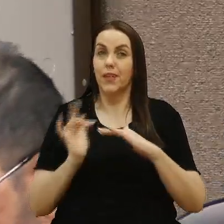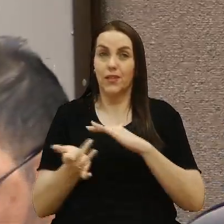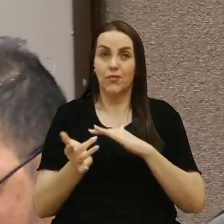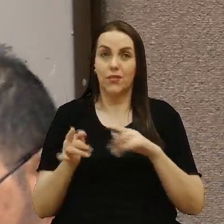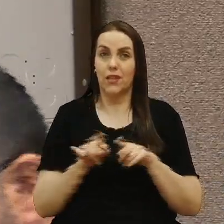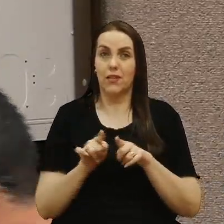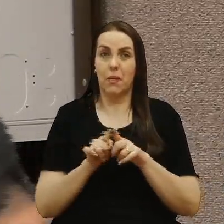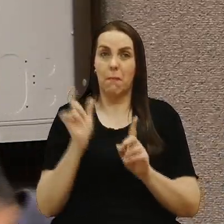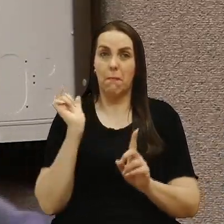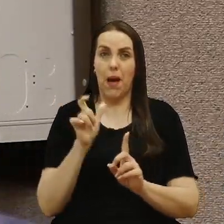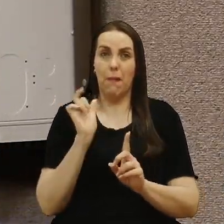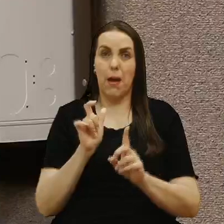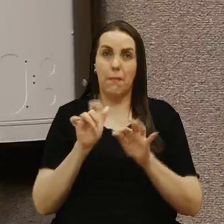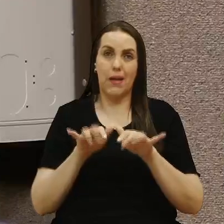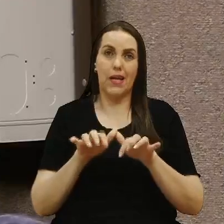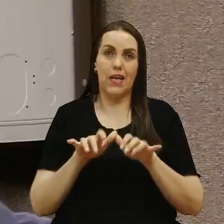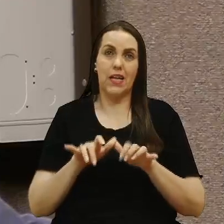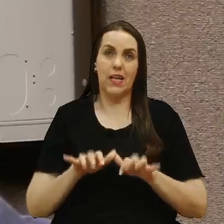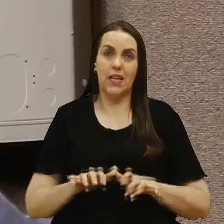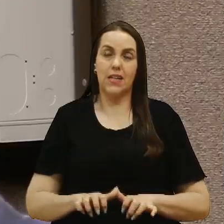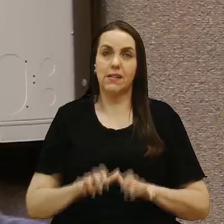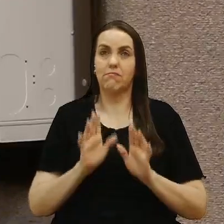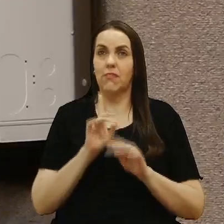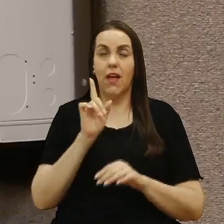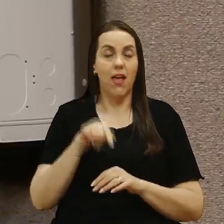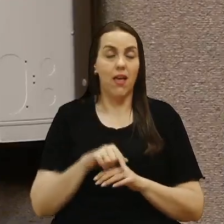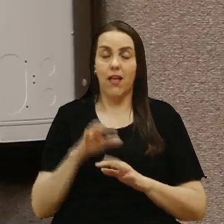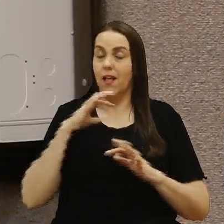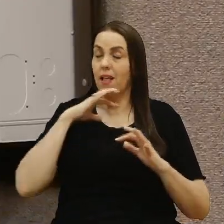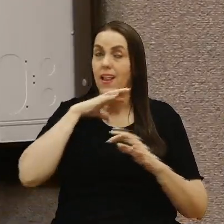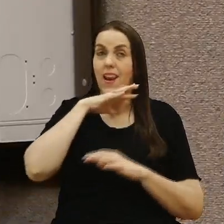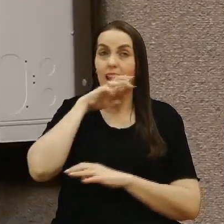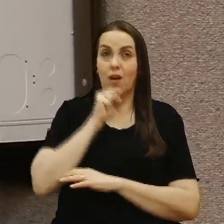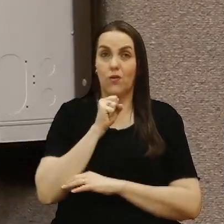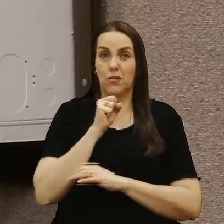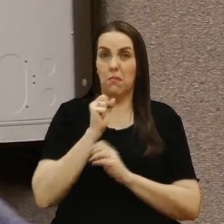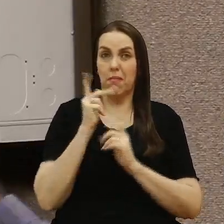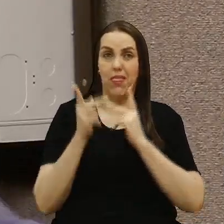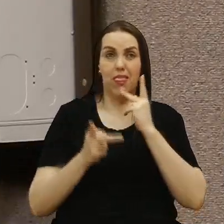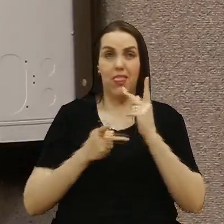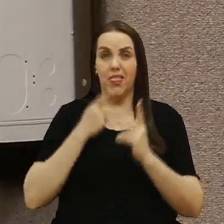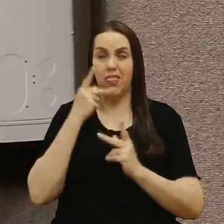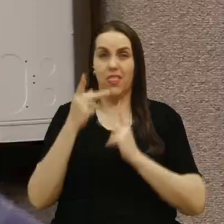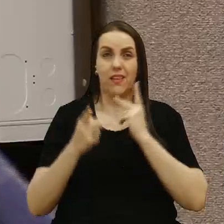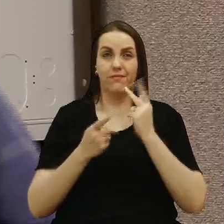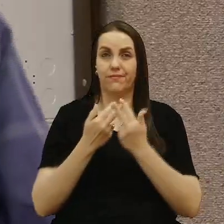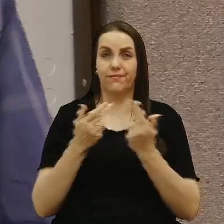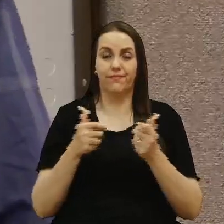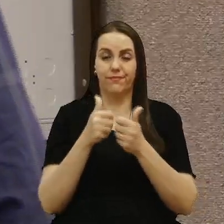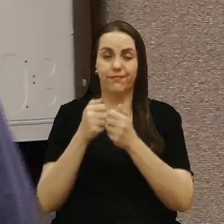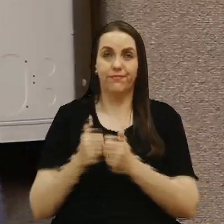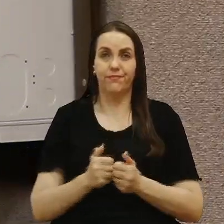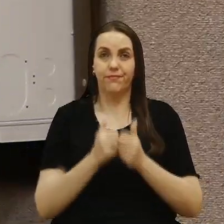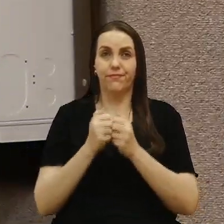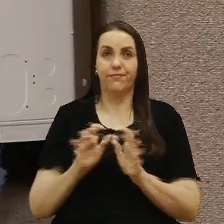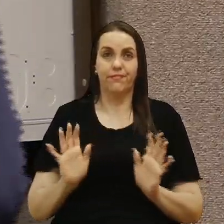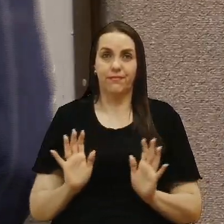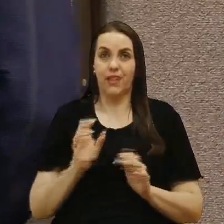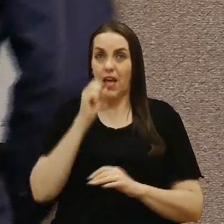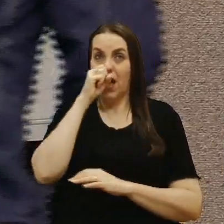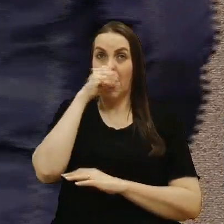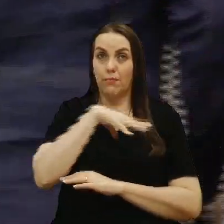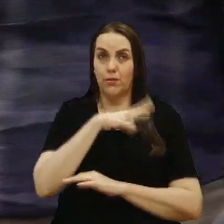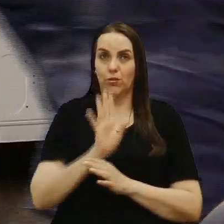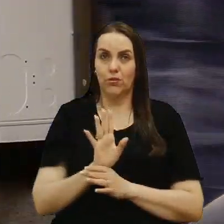O pessoal na rede social viram leões, né? E falam coisas absurdas. E nós temos que